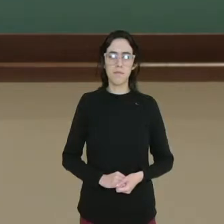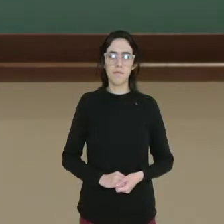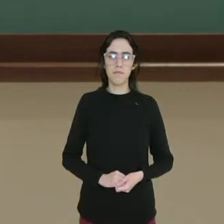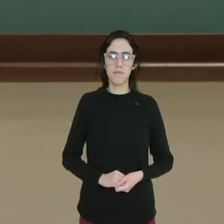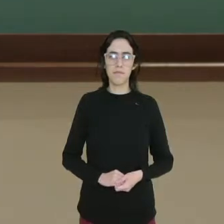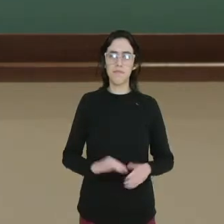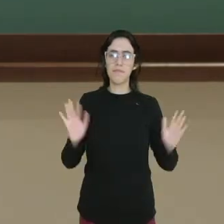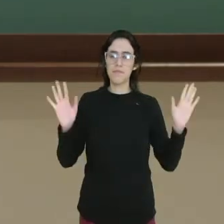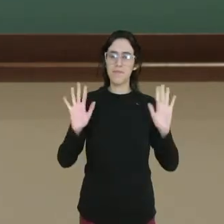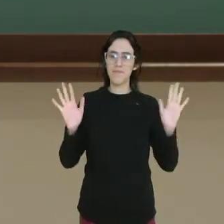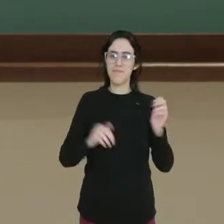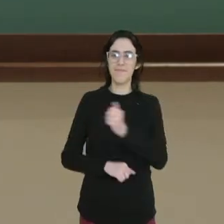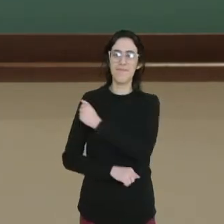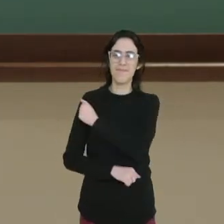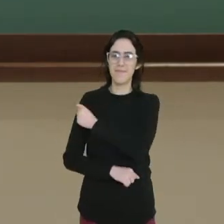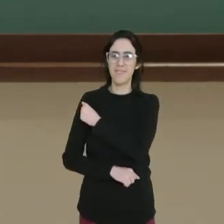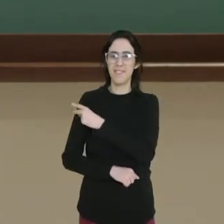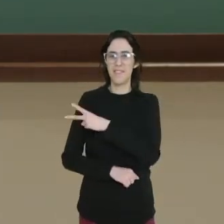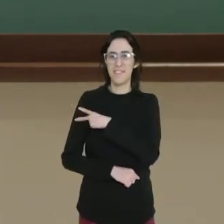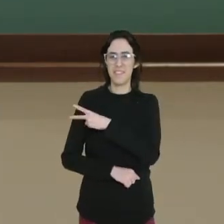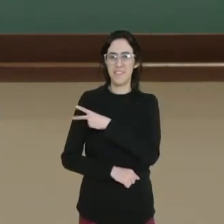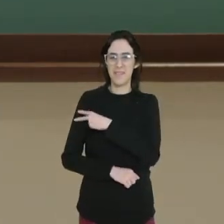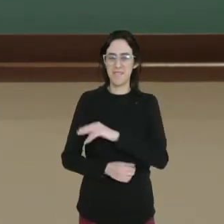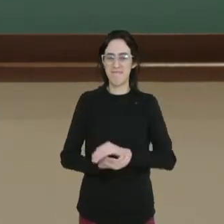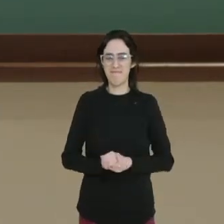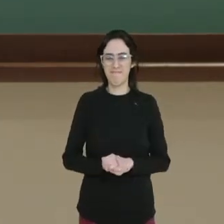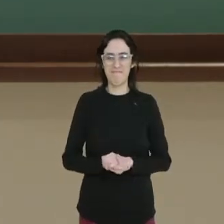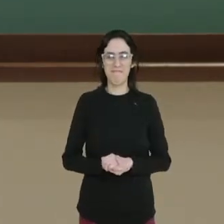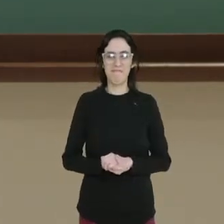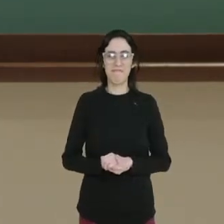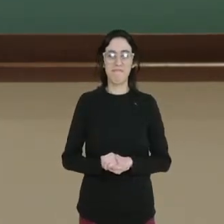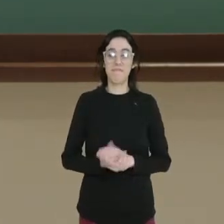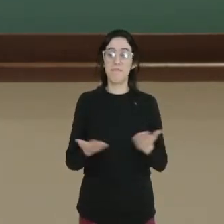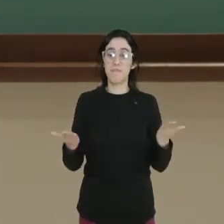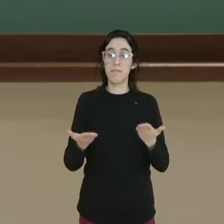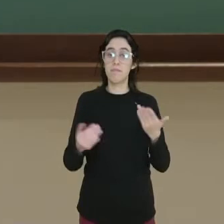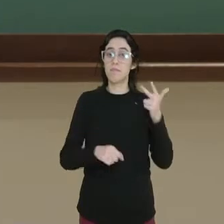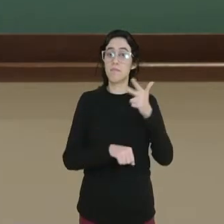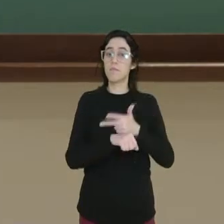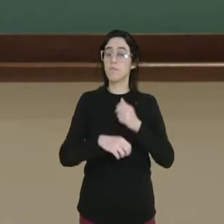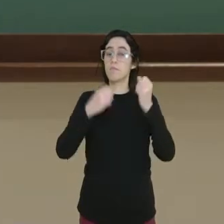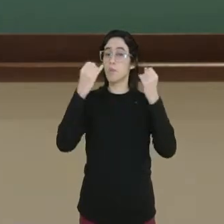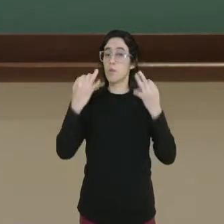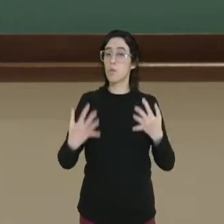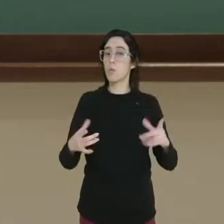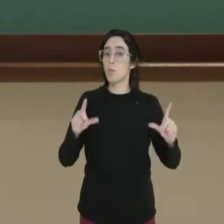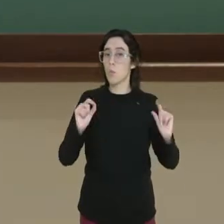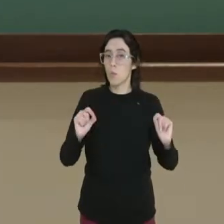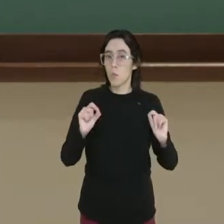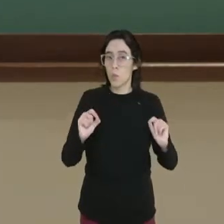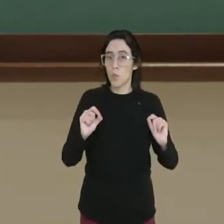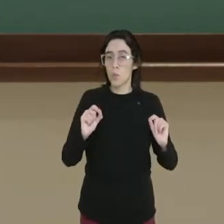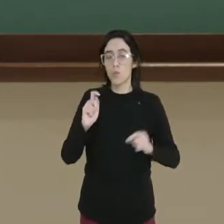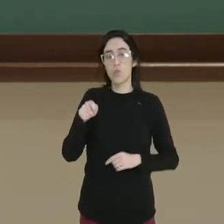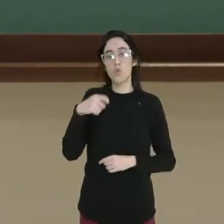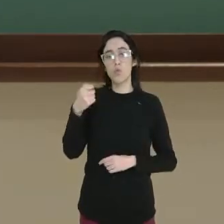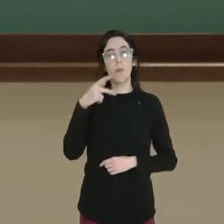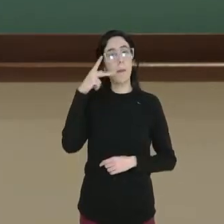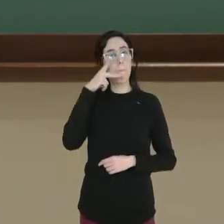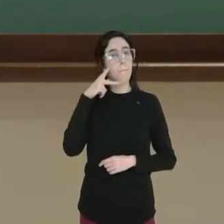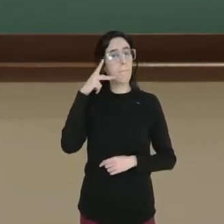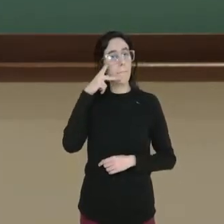Olá, estudantes da segunda série do Ensino Médio. Neste vídeo, vamos falar sobre a política